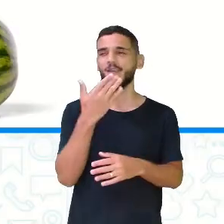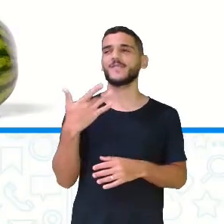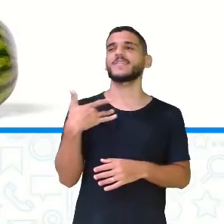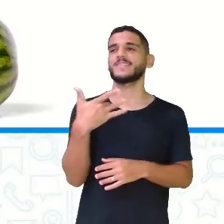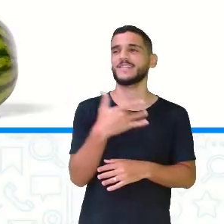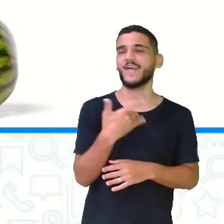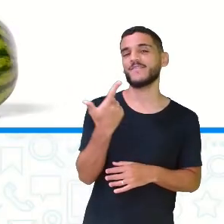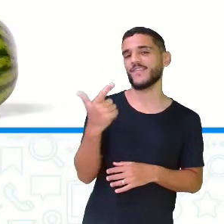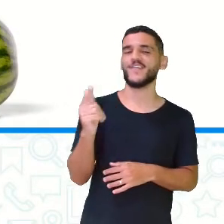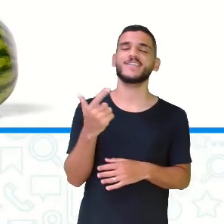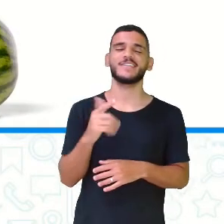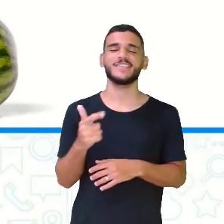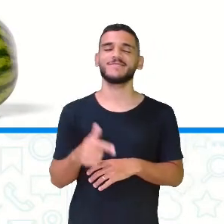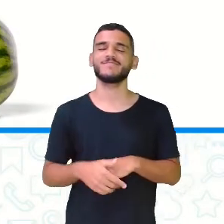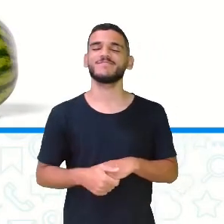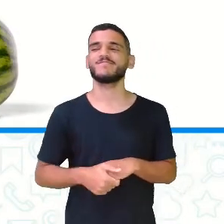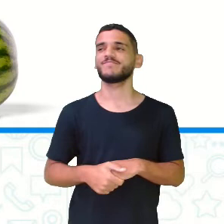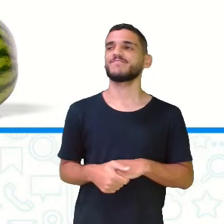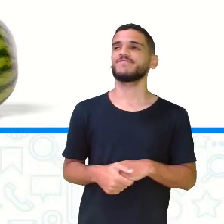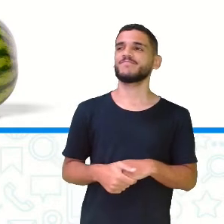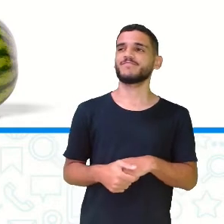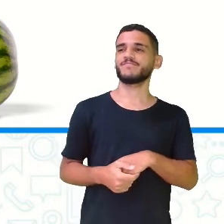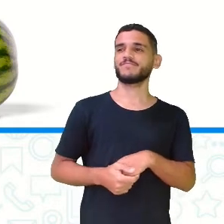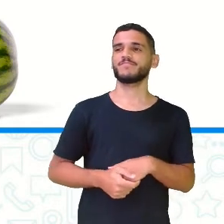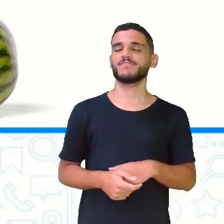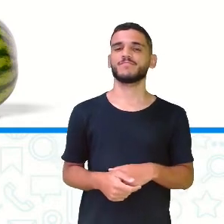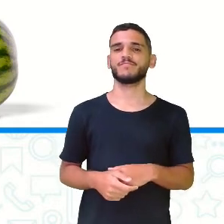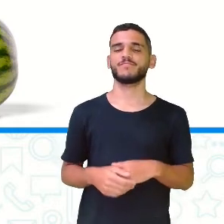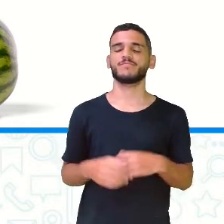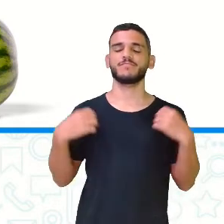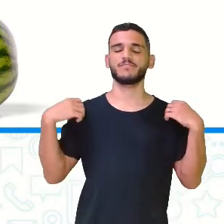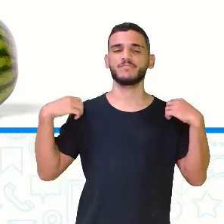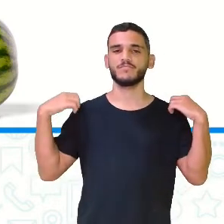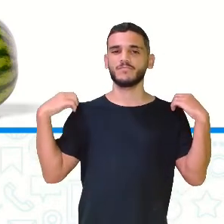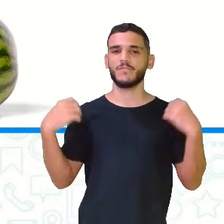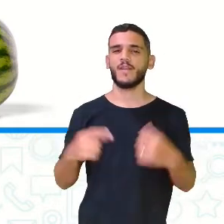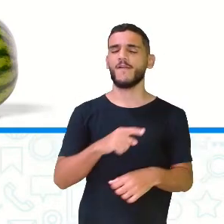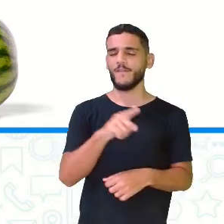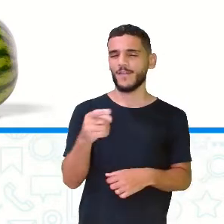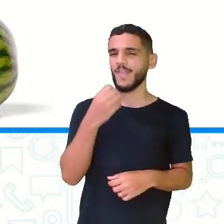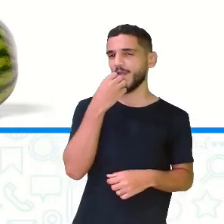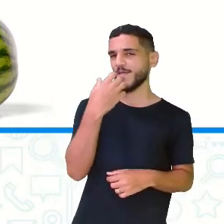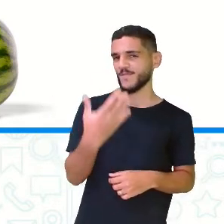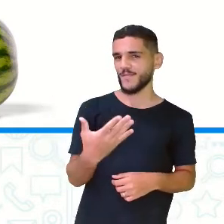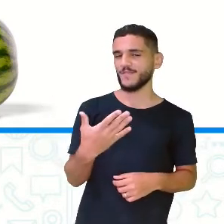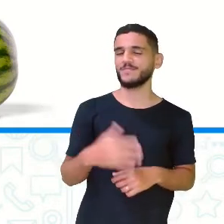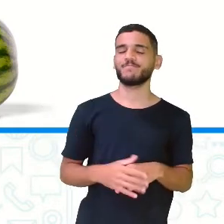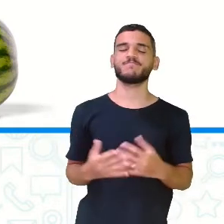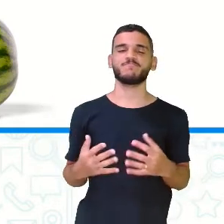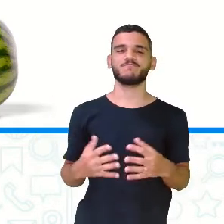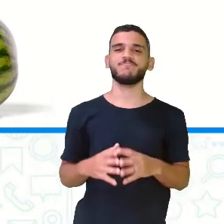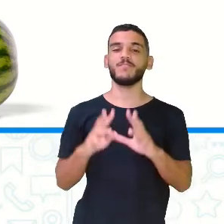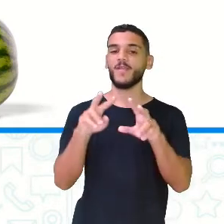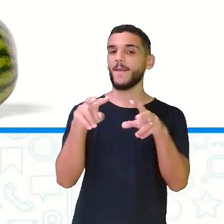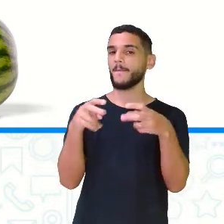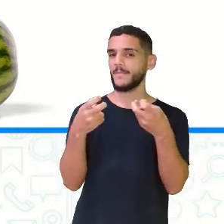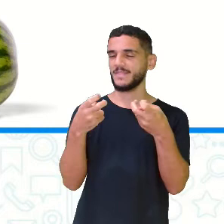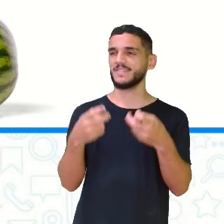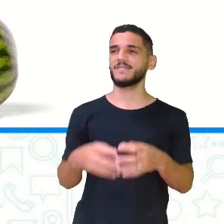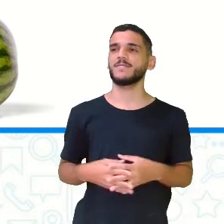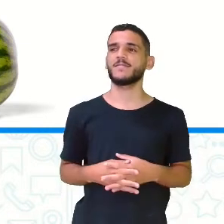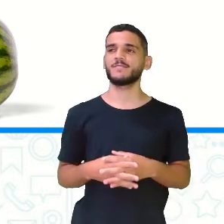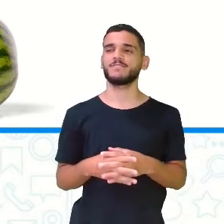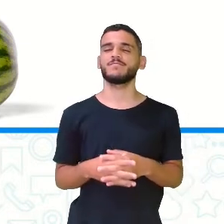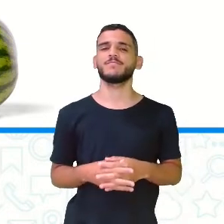não, para você me dizer. Eu quero ver se vocês são bons em dedução, certo? Inclusive, eu já vi